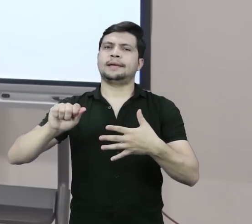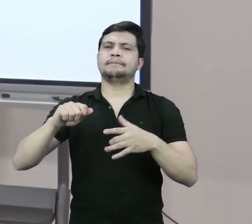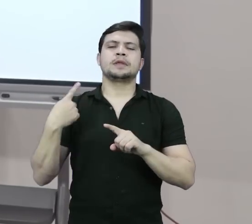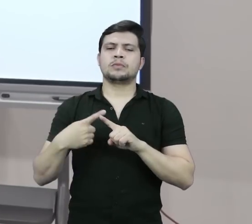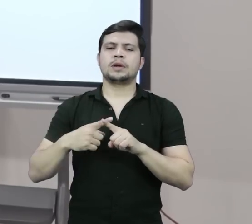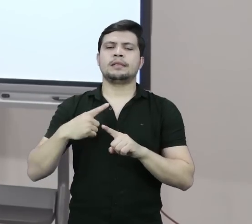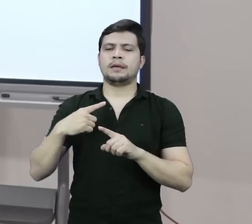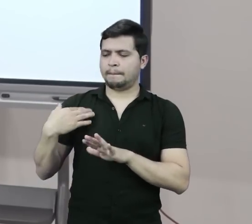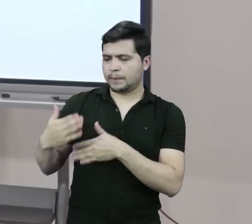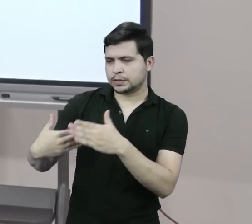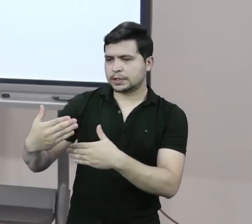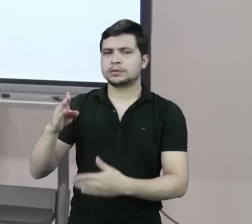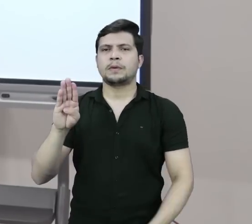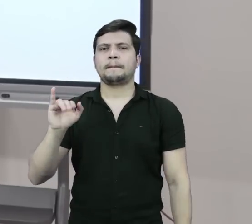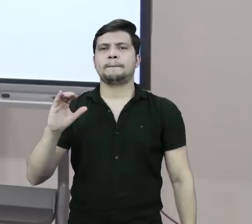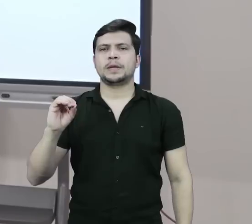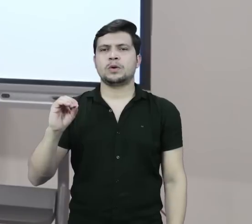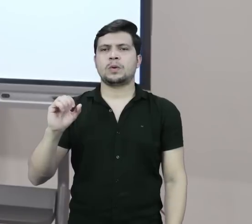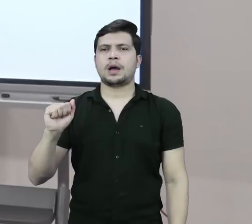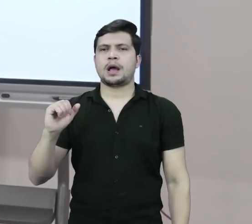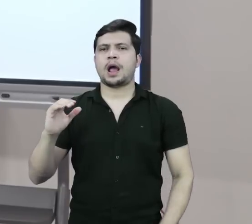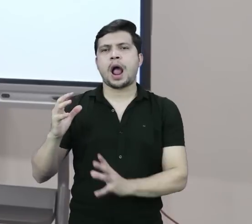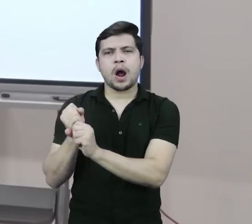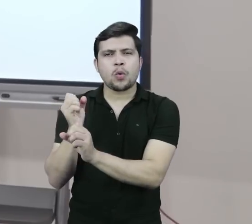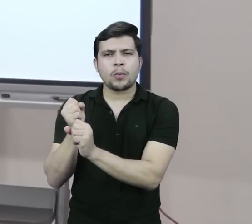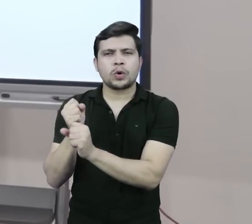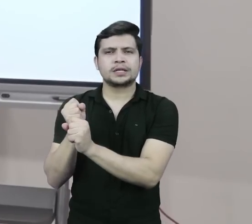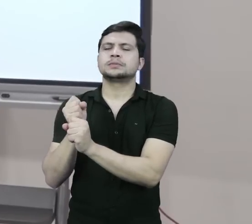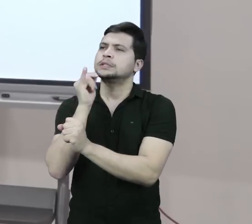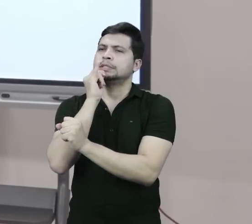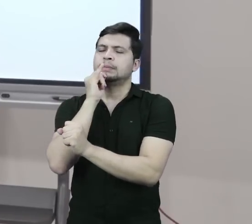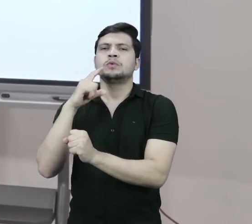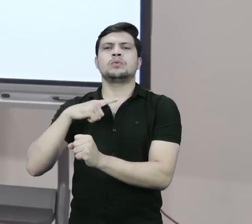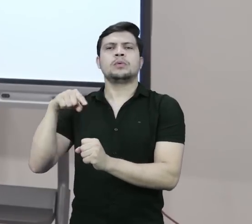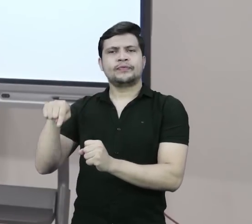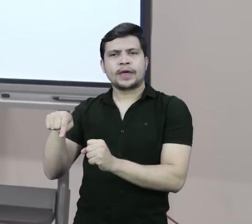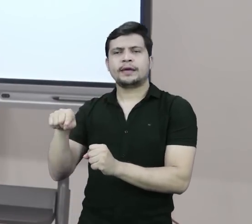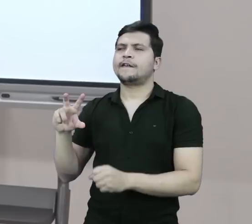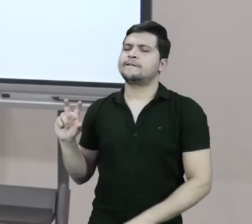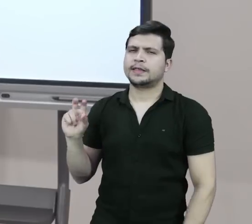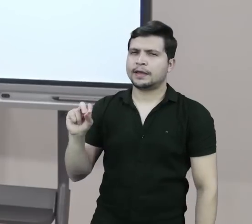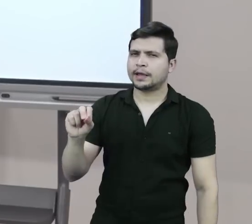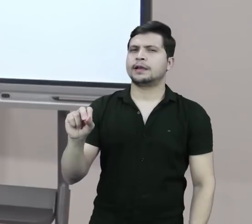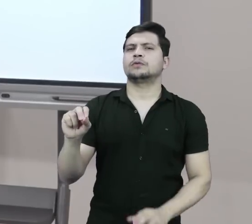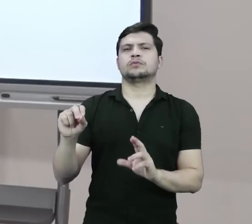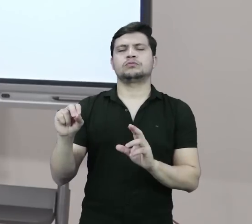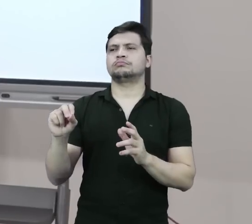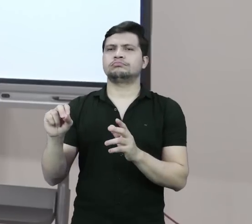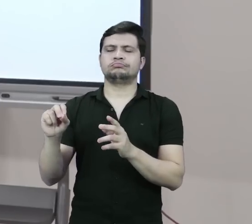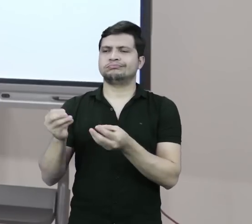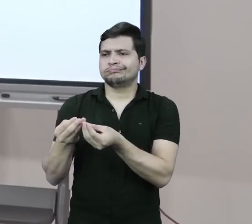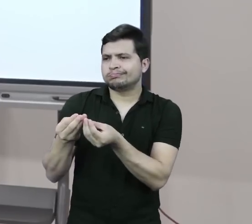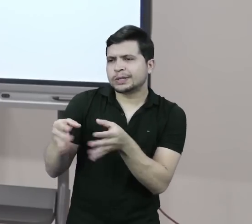de bioacumulação. O que é a bioacumulação? É quando um agente tóxico, um componente que contamina